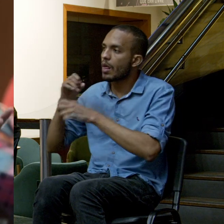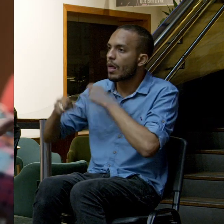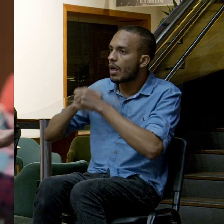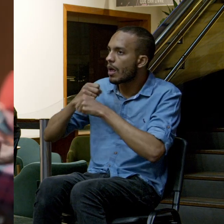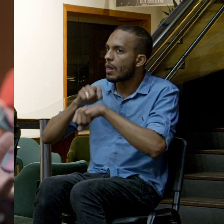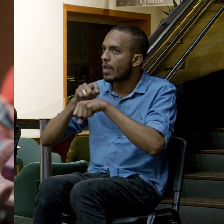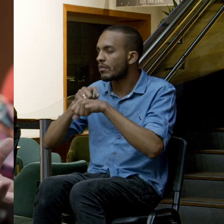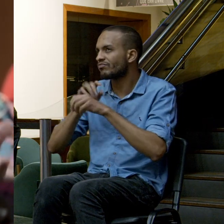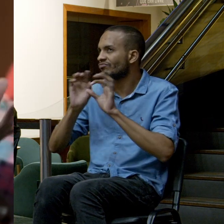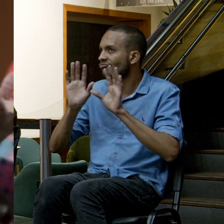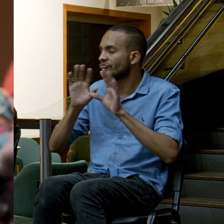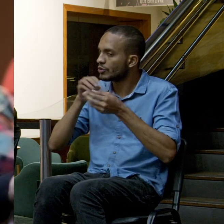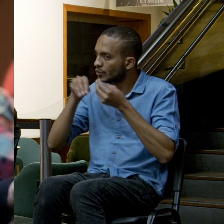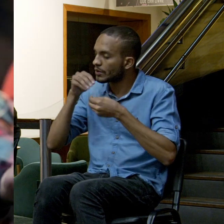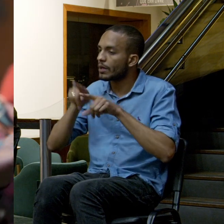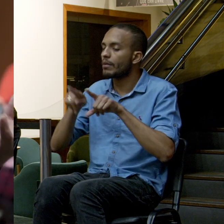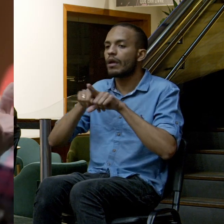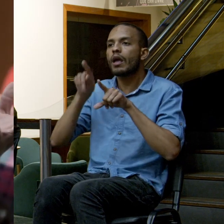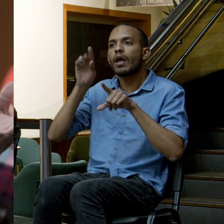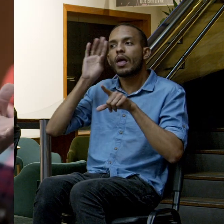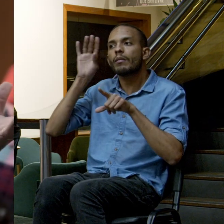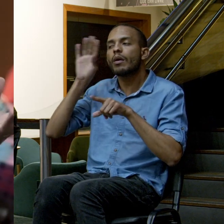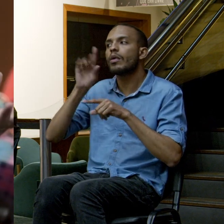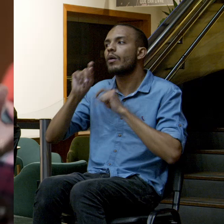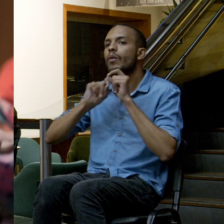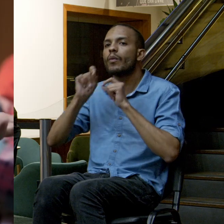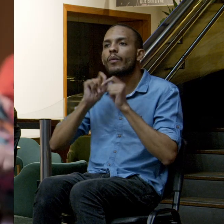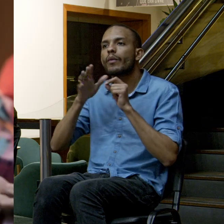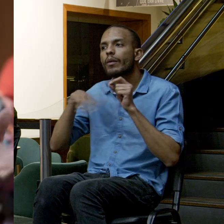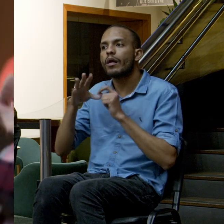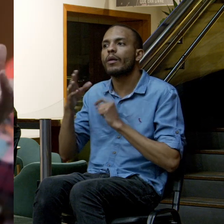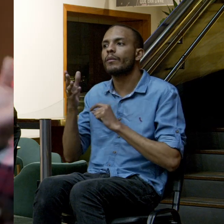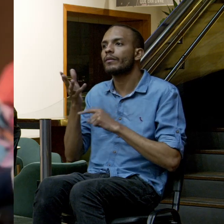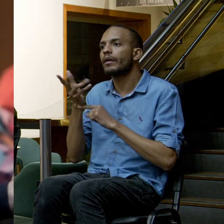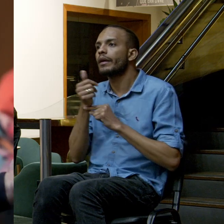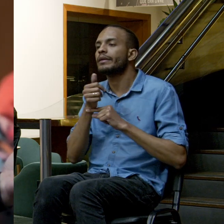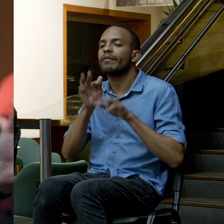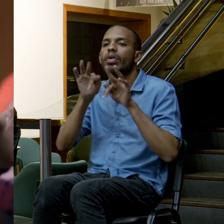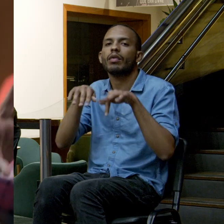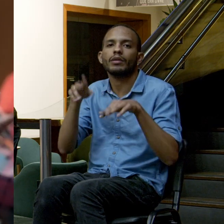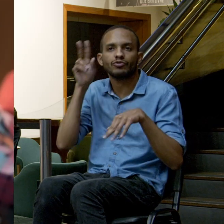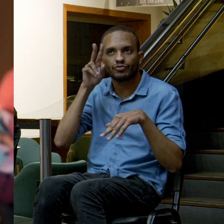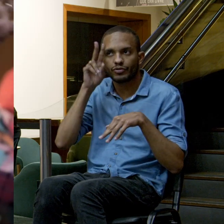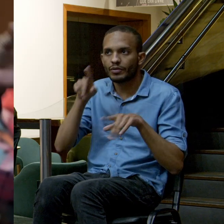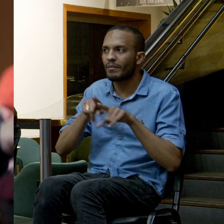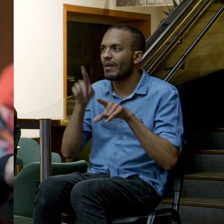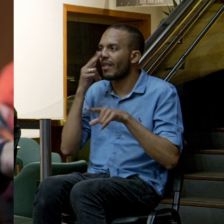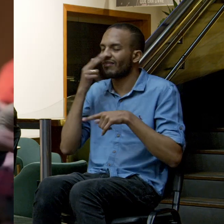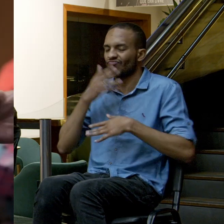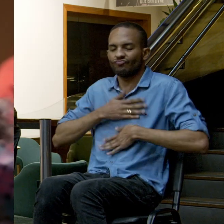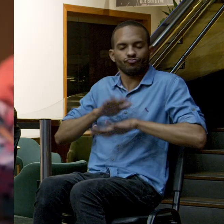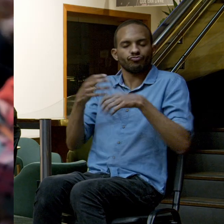certo desafio à noção de que uma obra está acabada na história. Tem uma certa